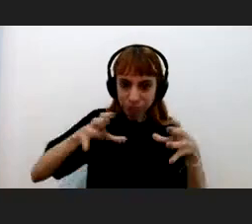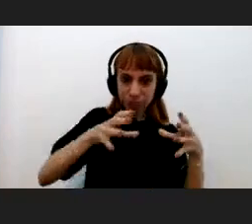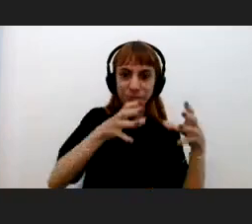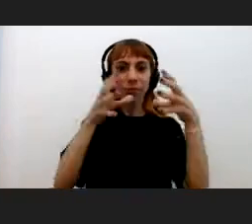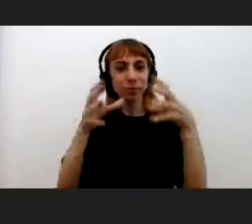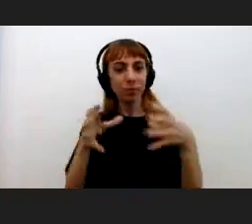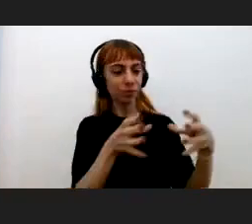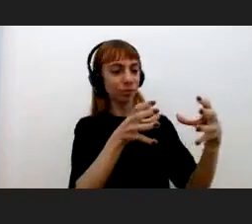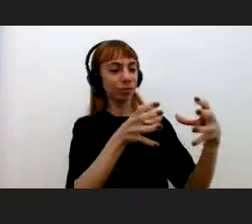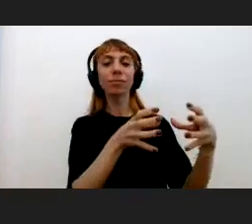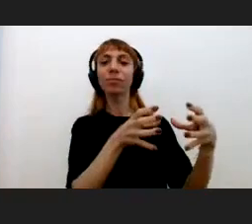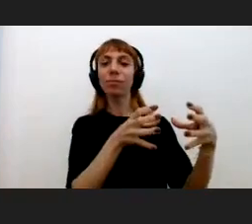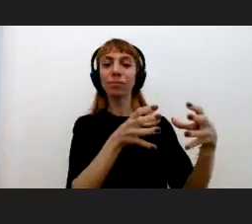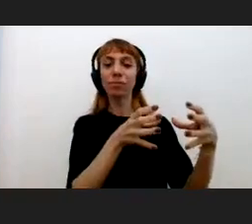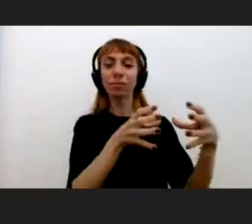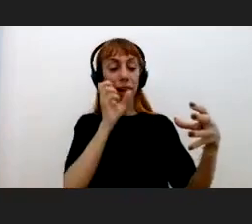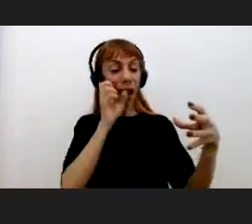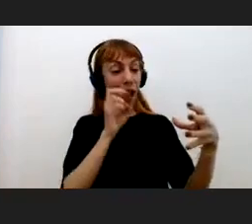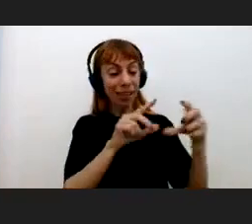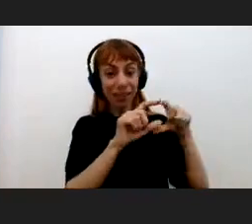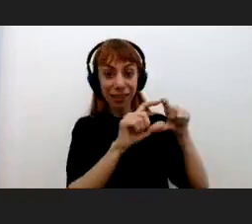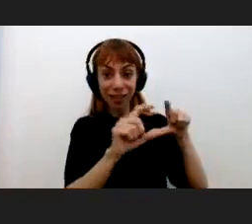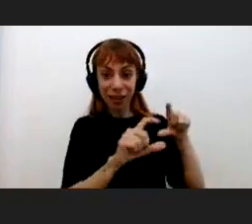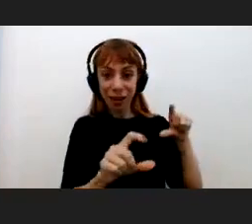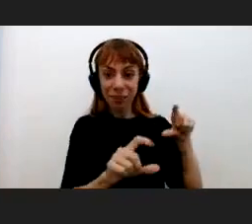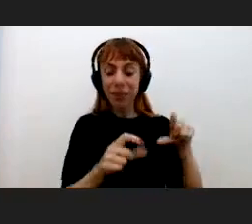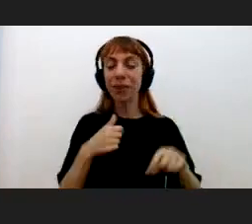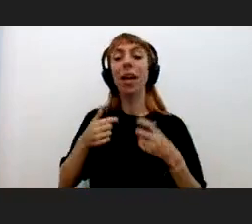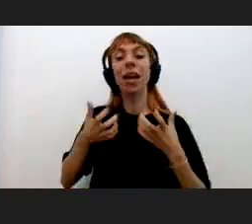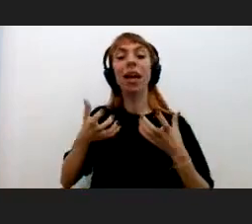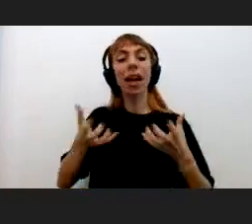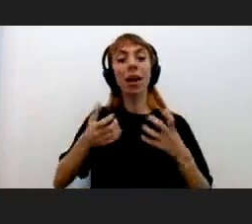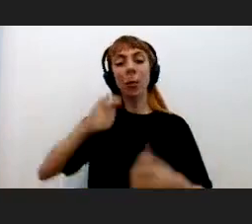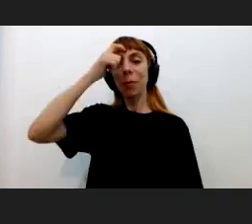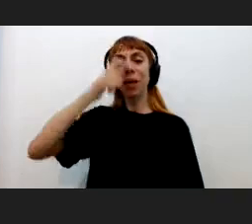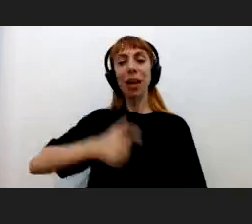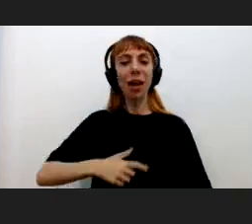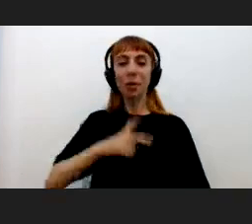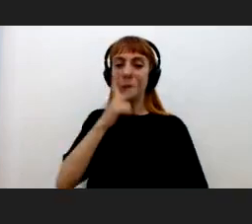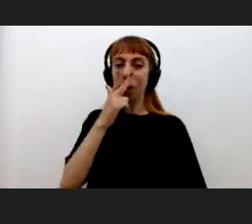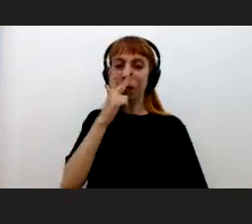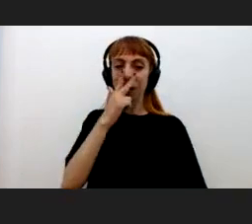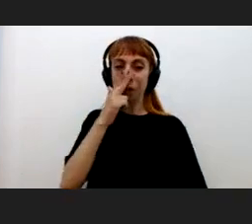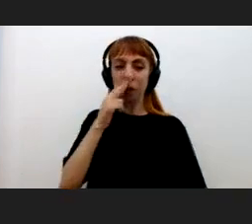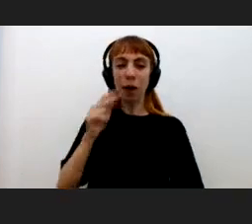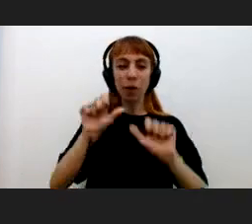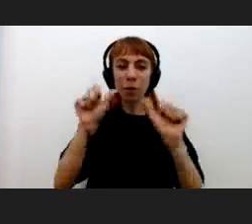ser o vaso rachado que colaram com ouro, porque mesmo despedaçado valia a pena consertar.